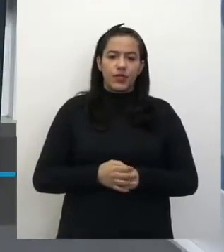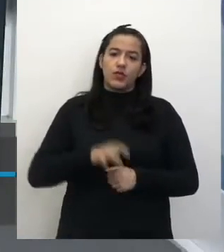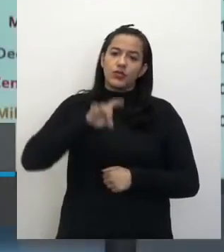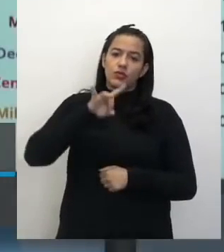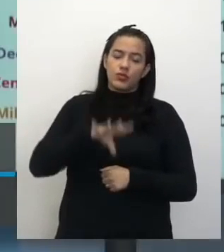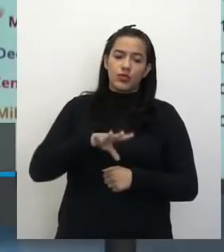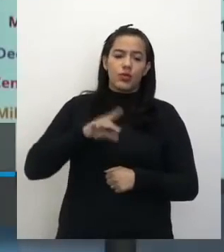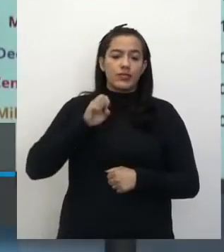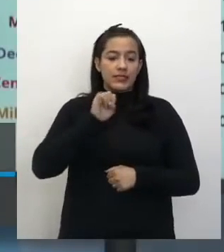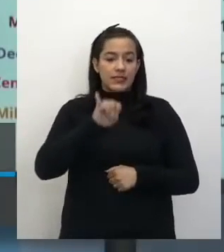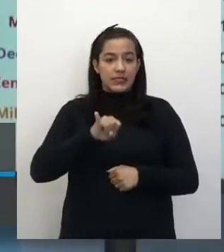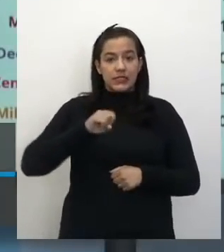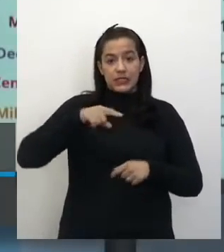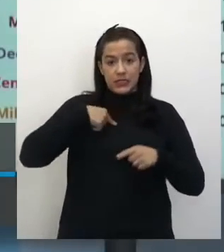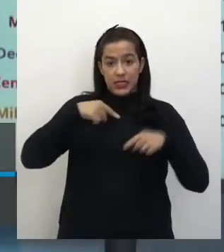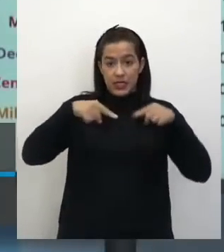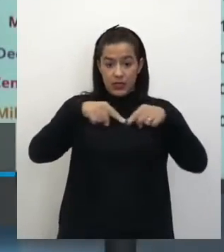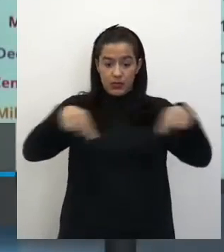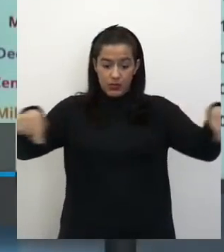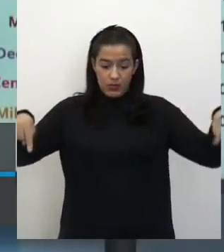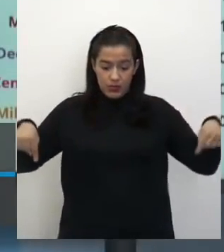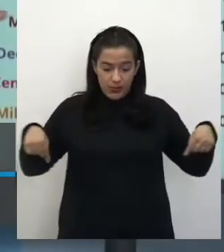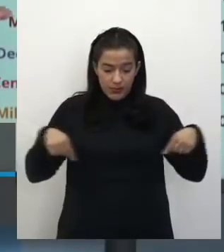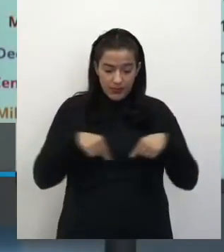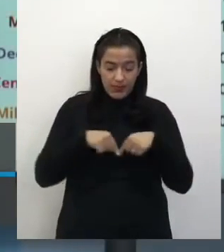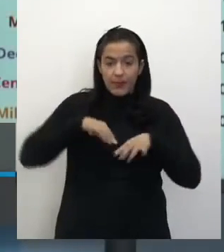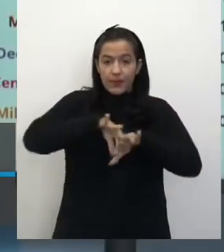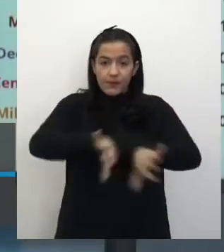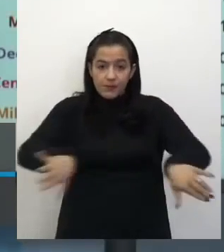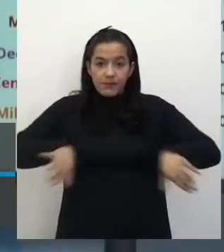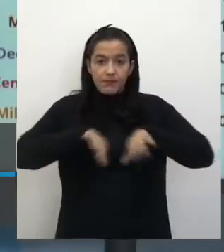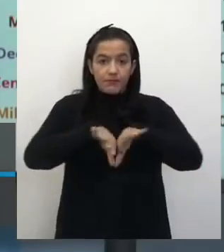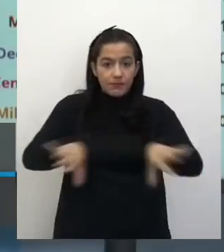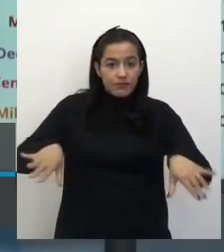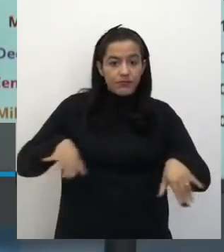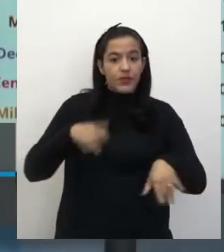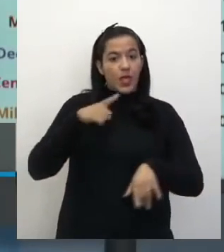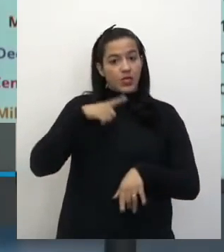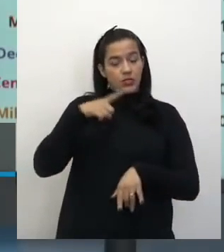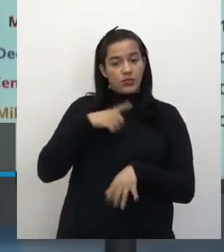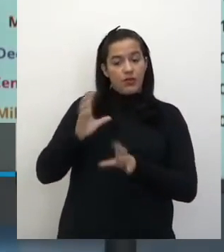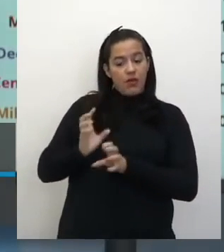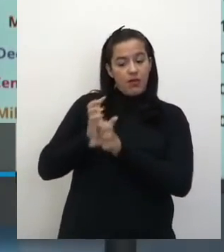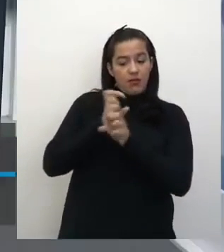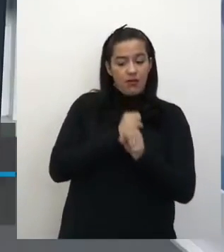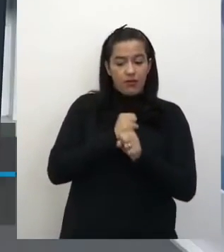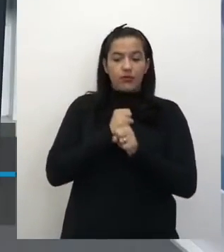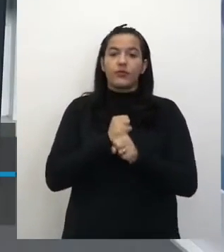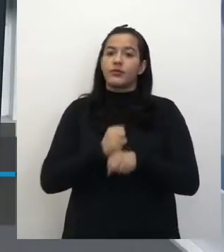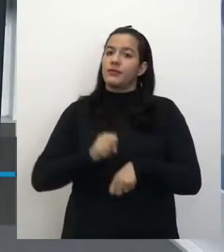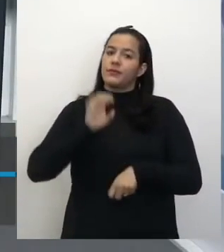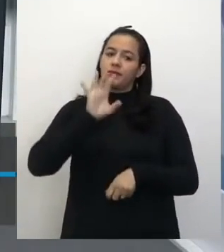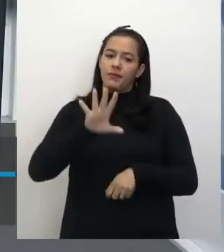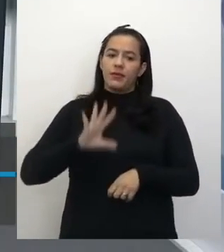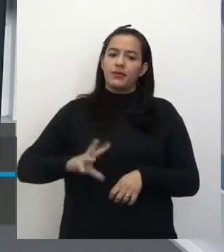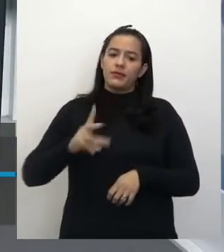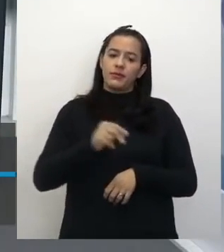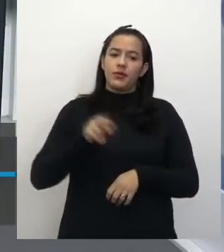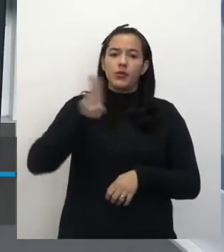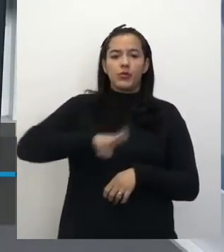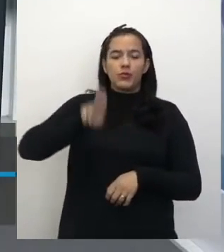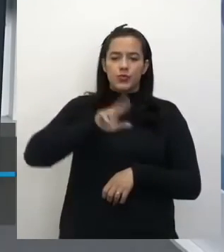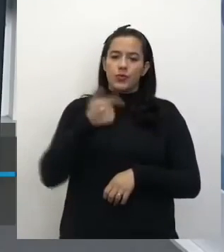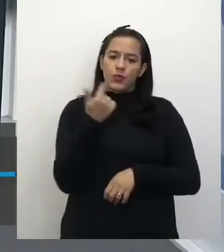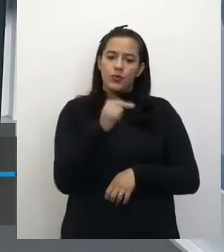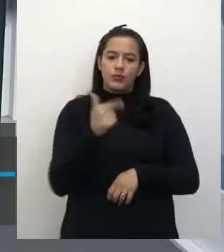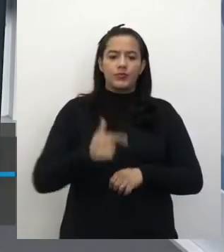esteja olhando a piscina e esteja calculando a superfície aí da piscina, né? Mesmo Mas assim, não é usual. Não Não é mesmo assim,